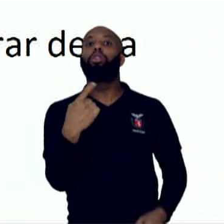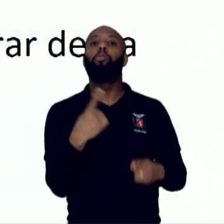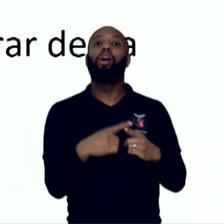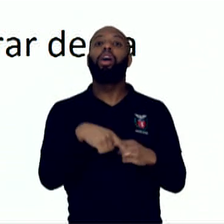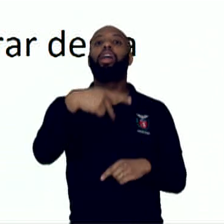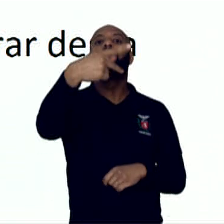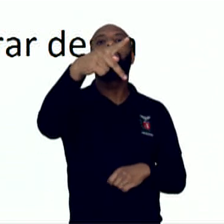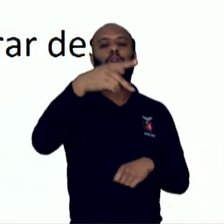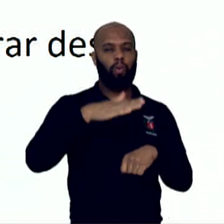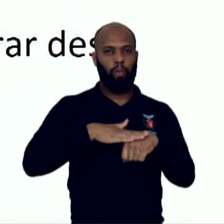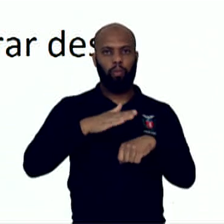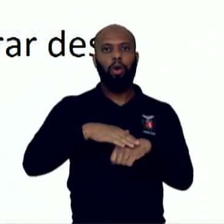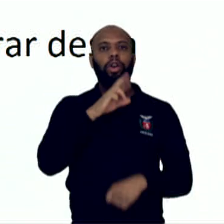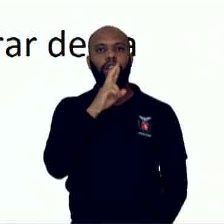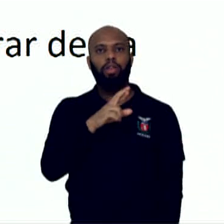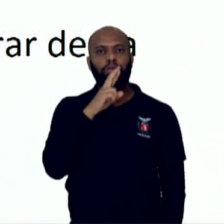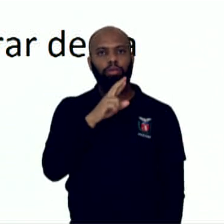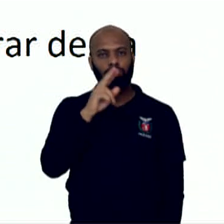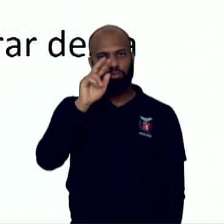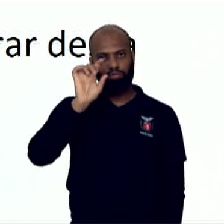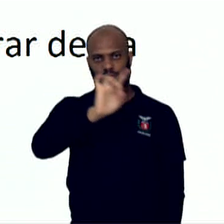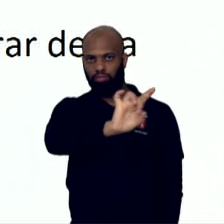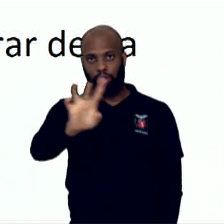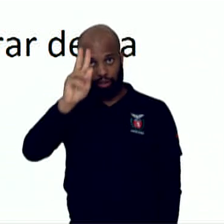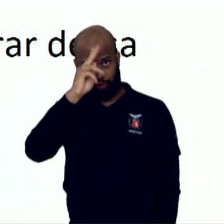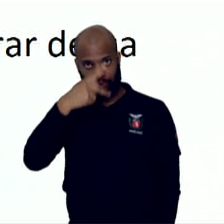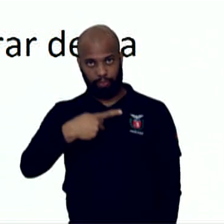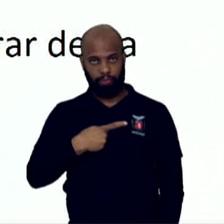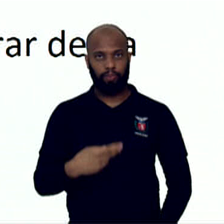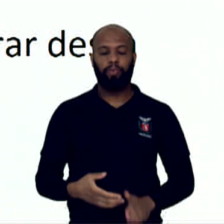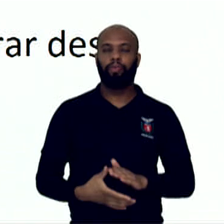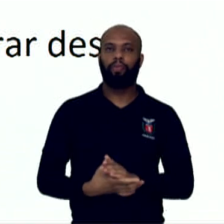de vocês, tudo bem? É uma resposta pessoal.